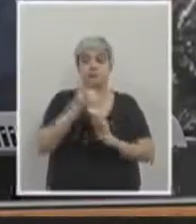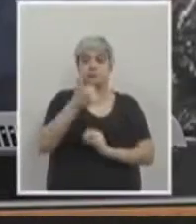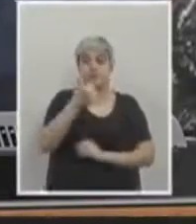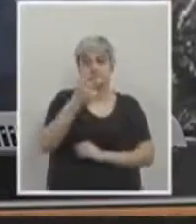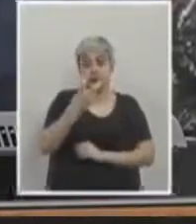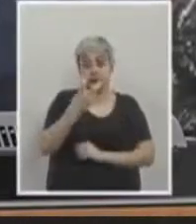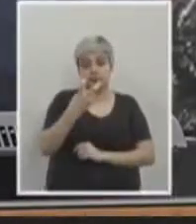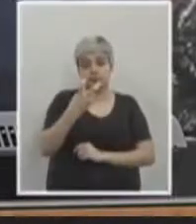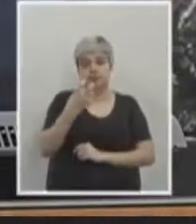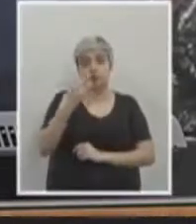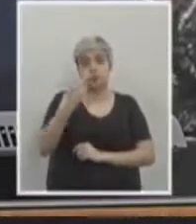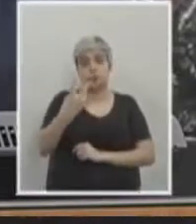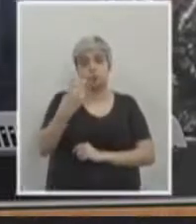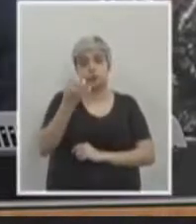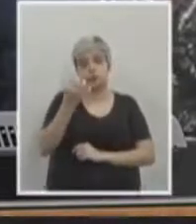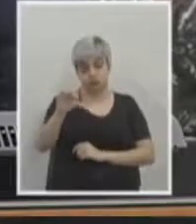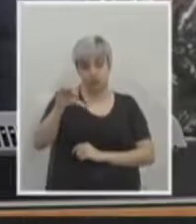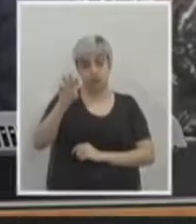15.293, de 2004,